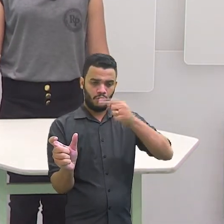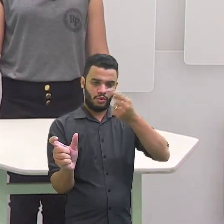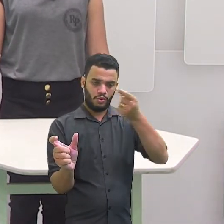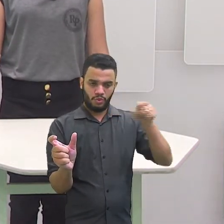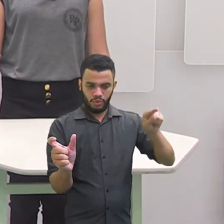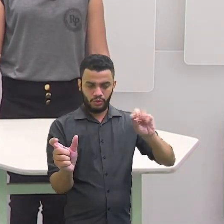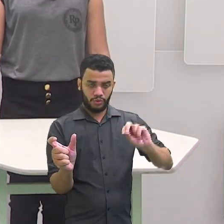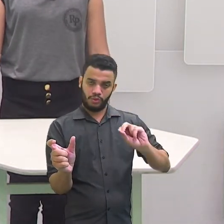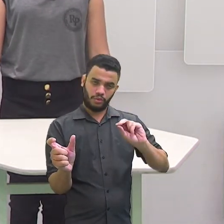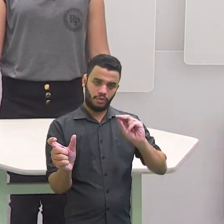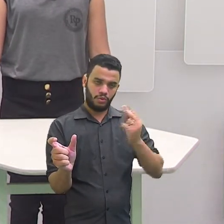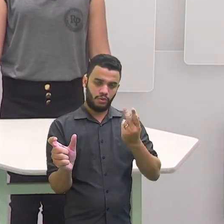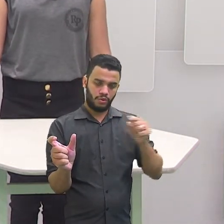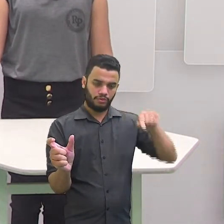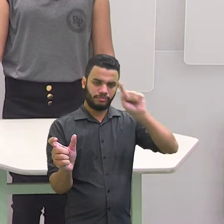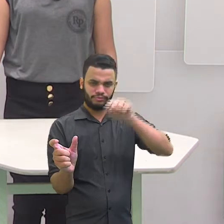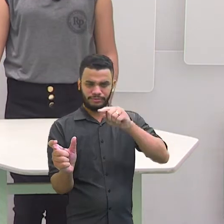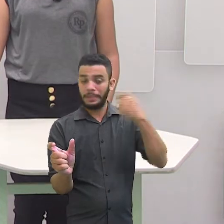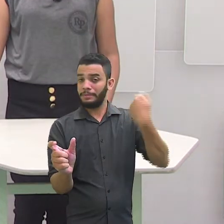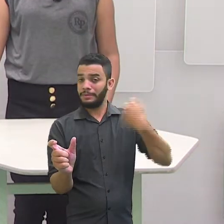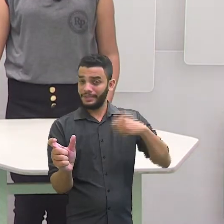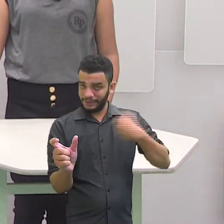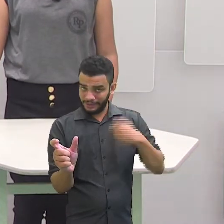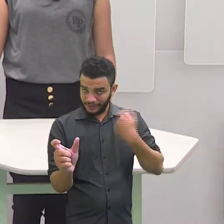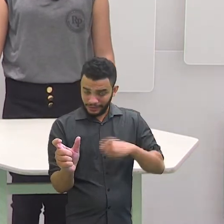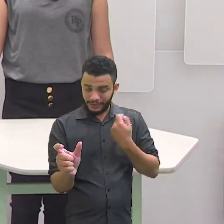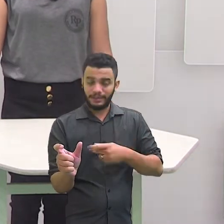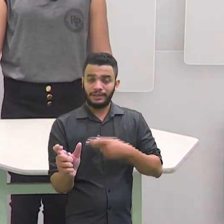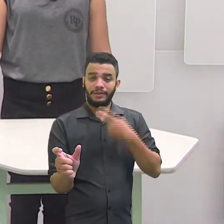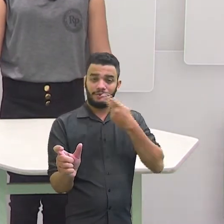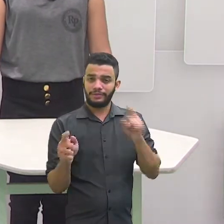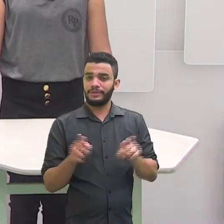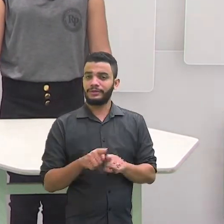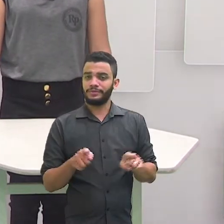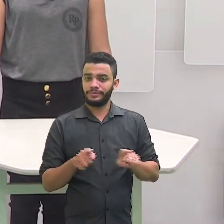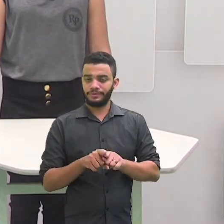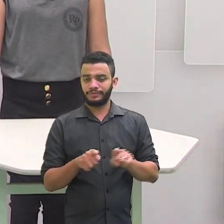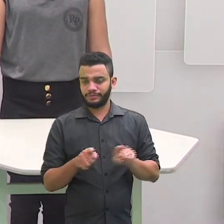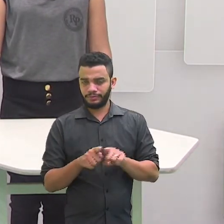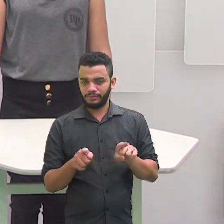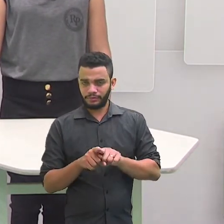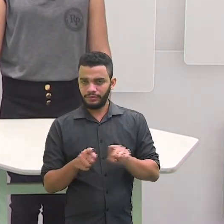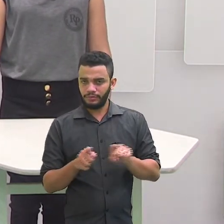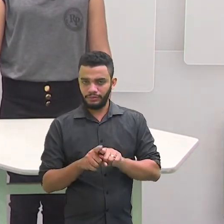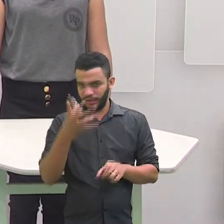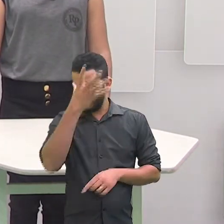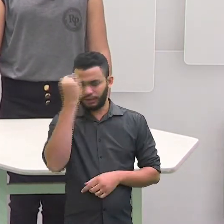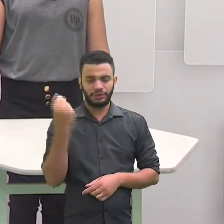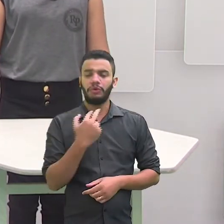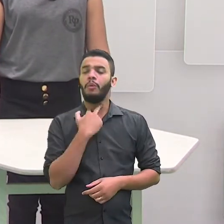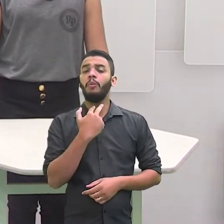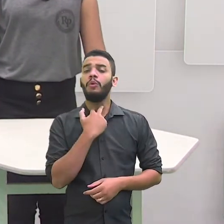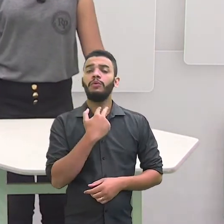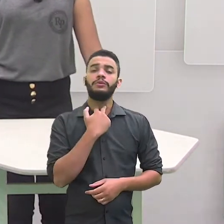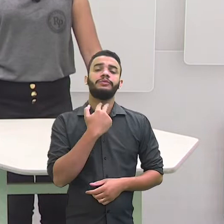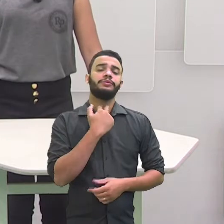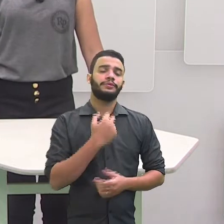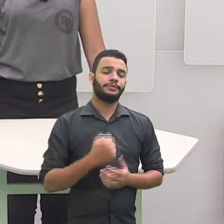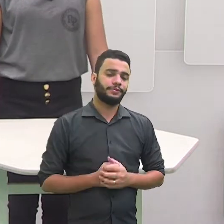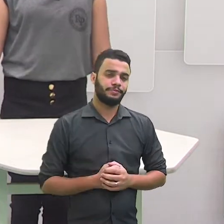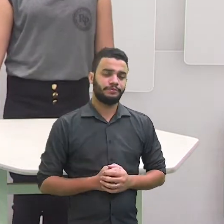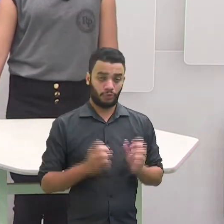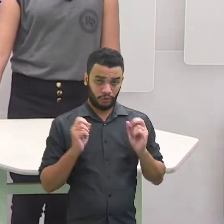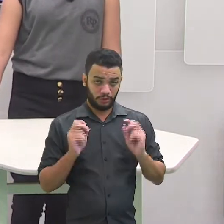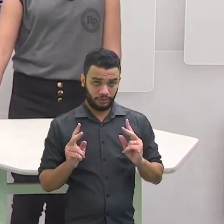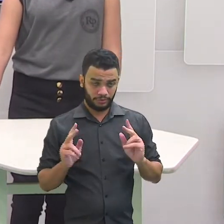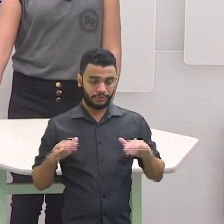vocês podem falar elas, a acentuação, antes ou após soletrar a letra, ok? Ok.